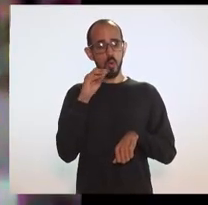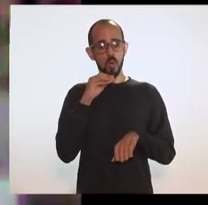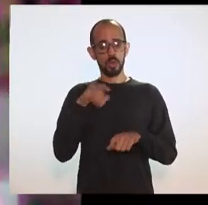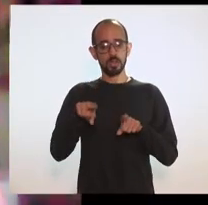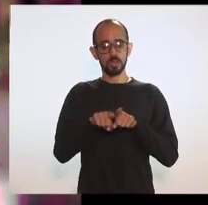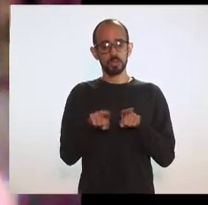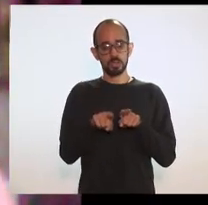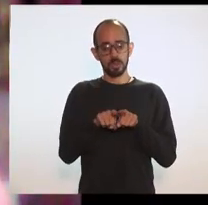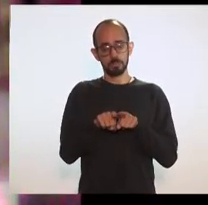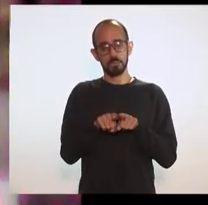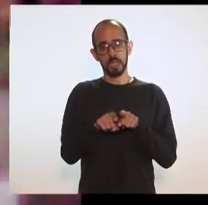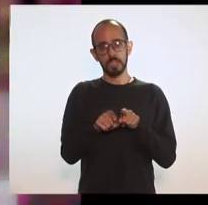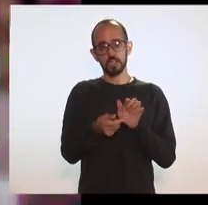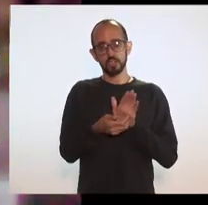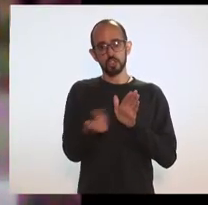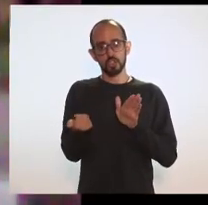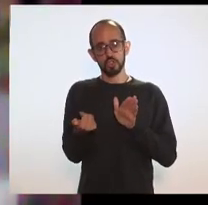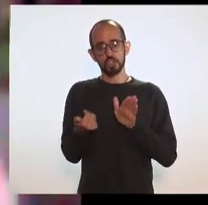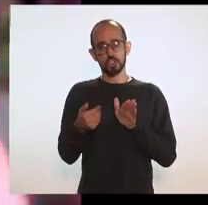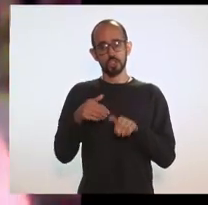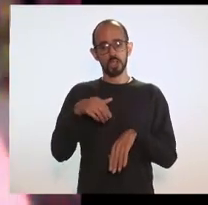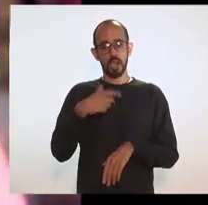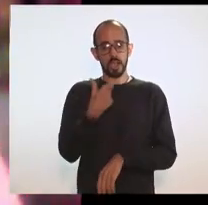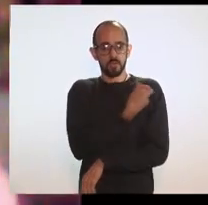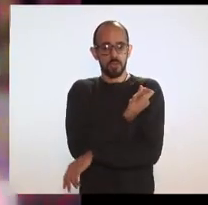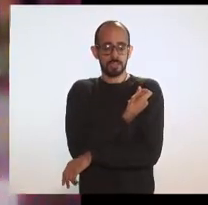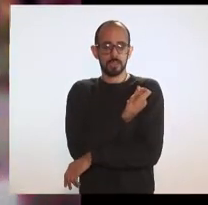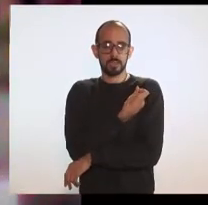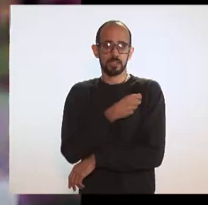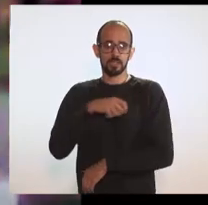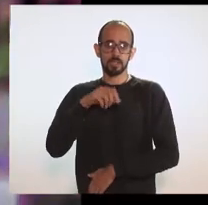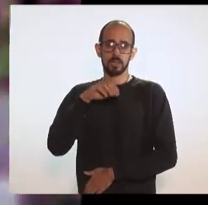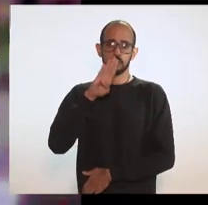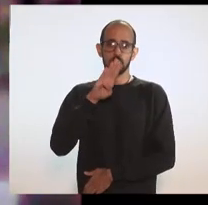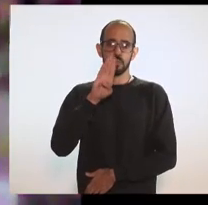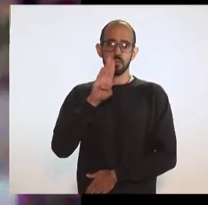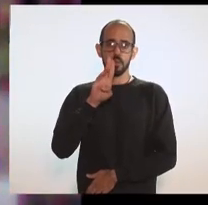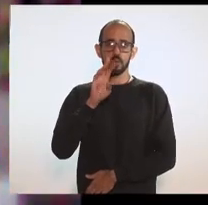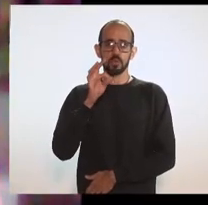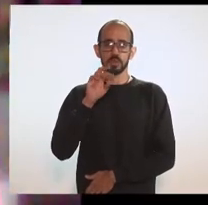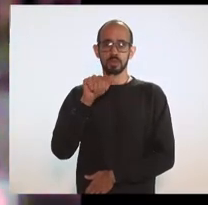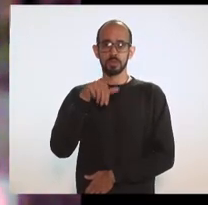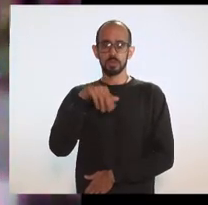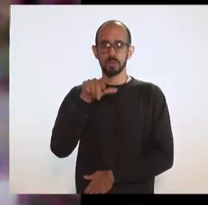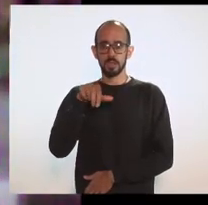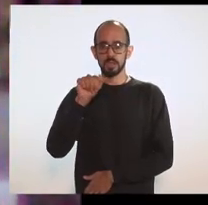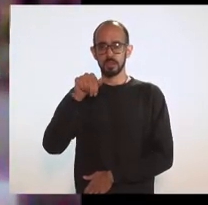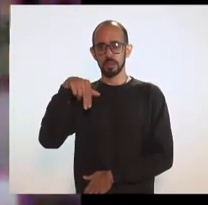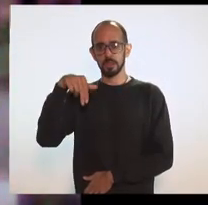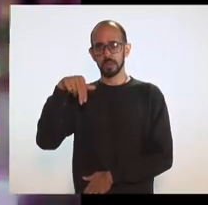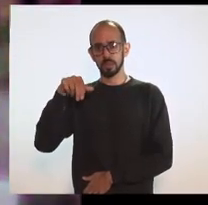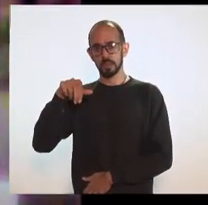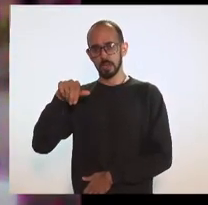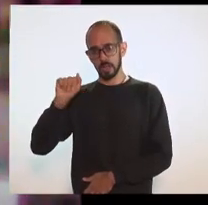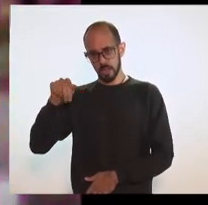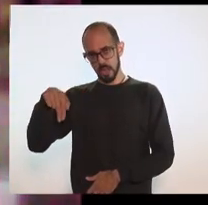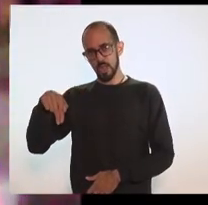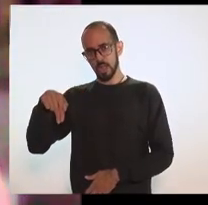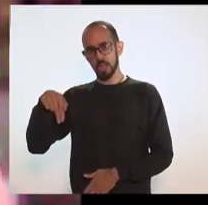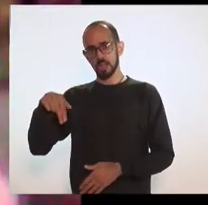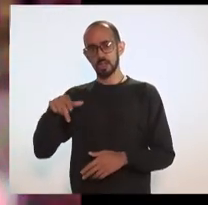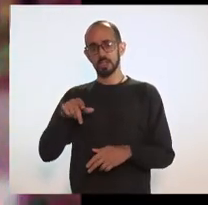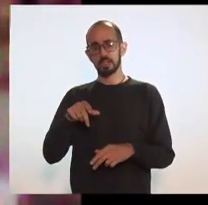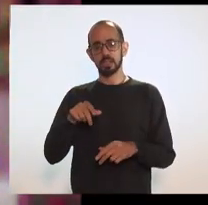cortar a vacina do Butantã que ele chamou de vacina diz que a transformar as pessoas jacaré e hoje é a vacina